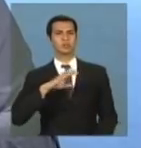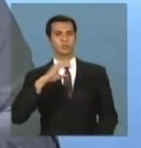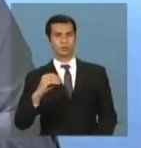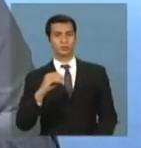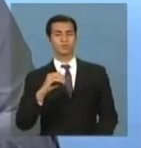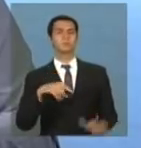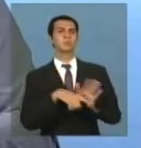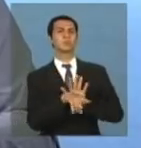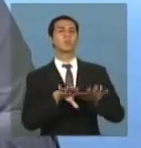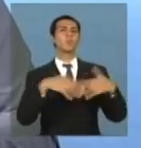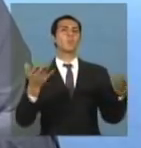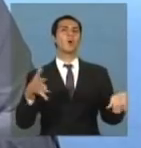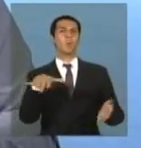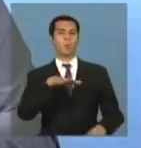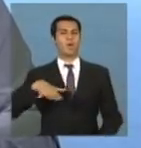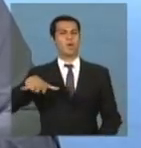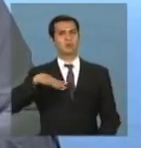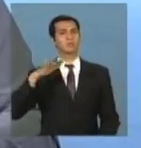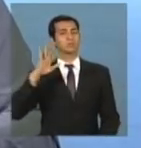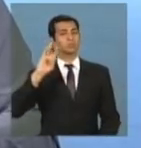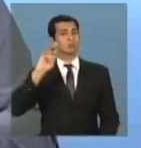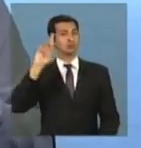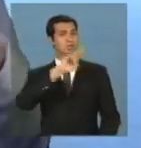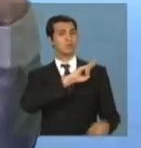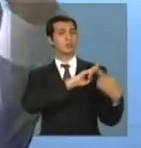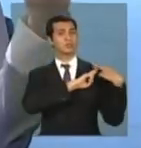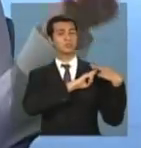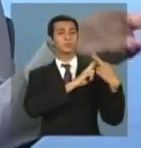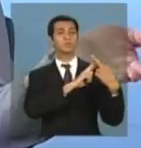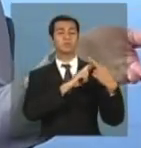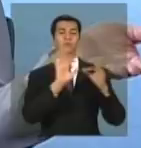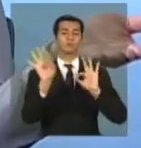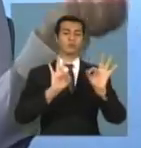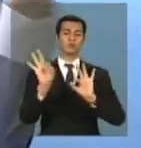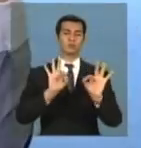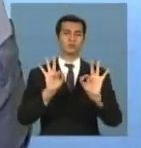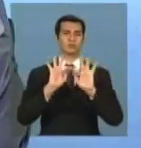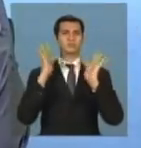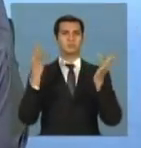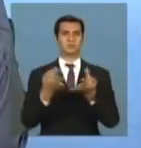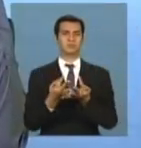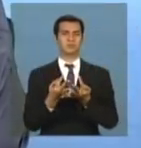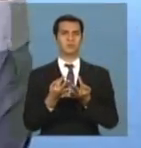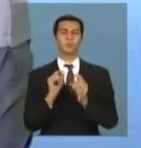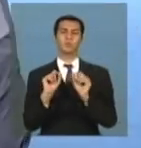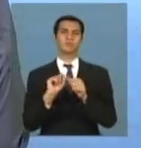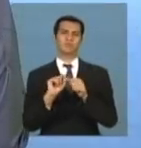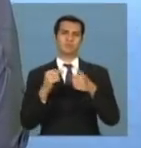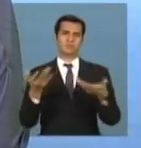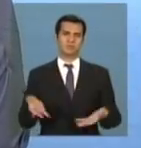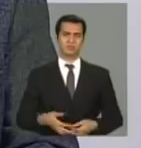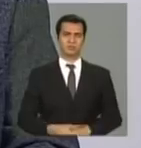setor responsável por regularizar a situação das famílias? O que deve ser feito para essa regularização?